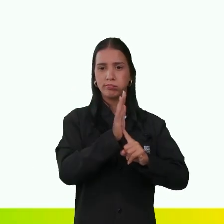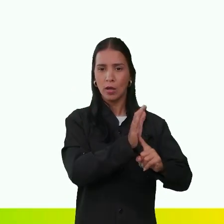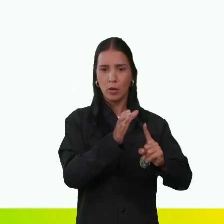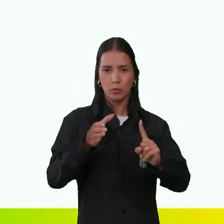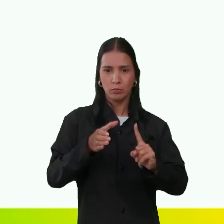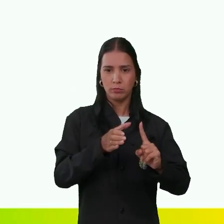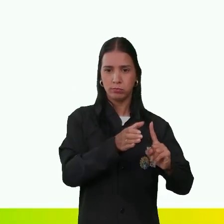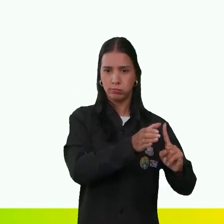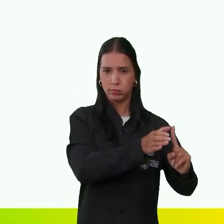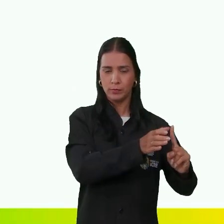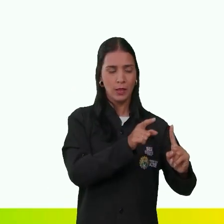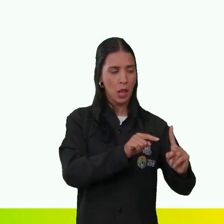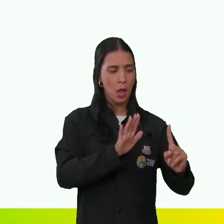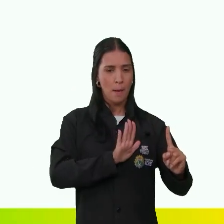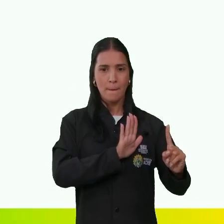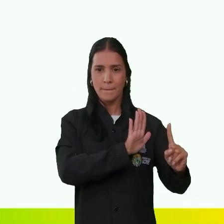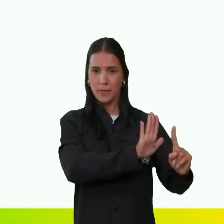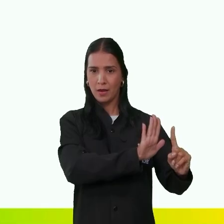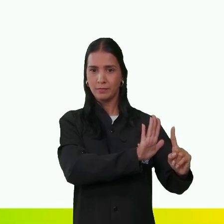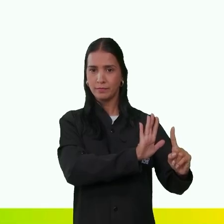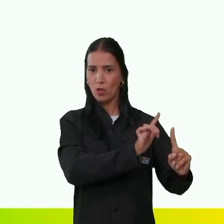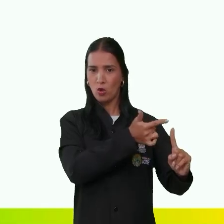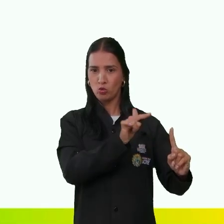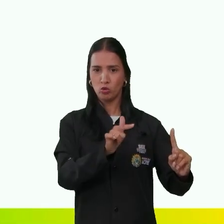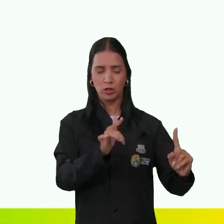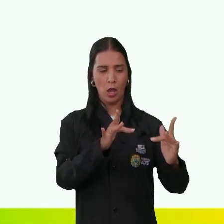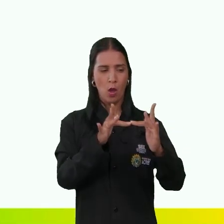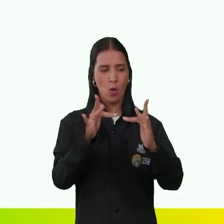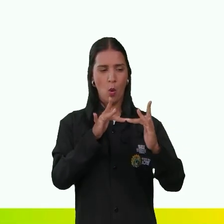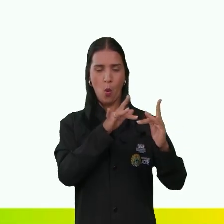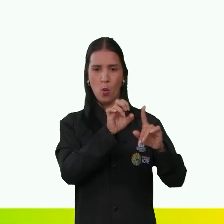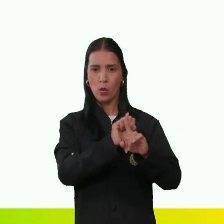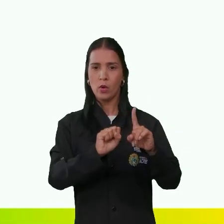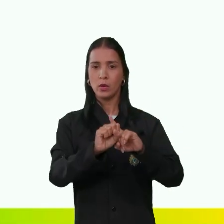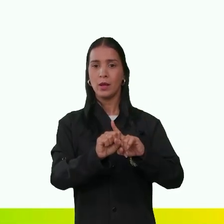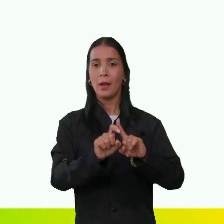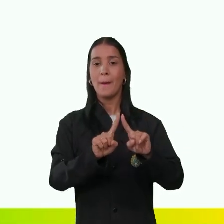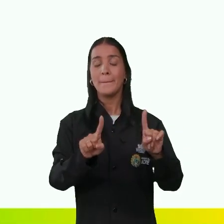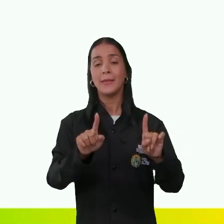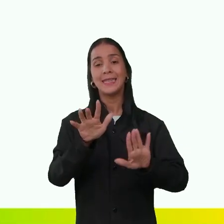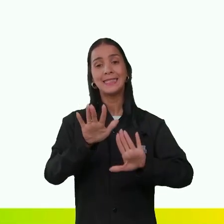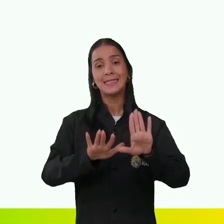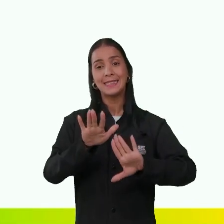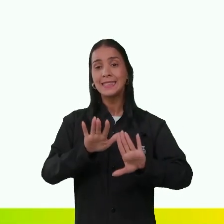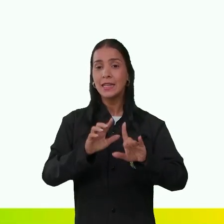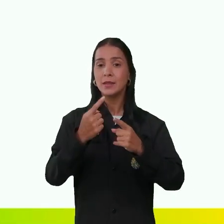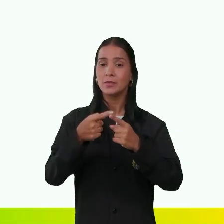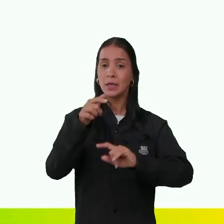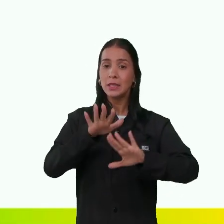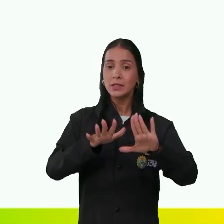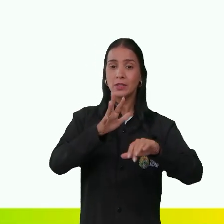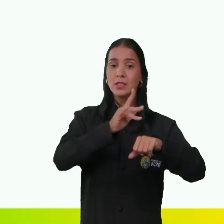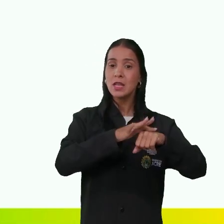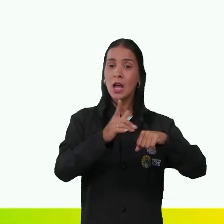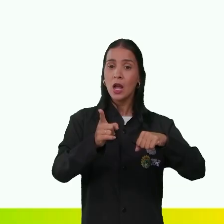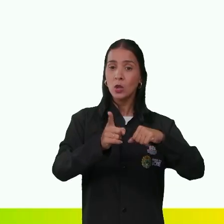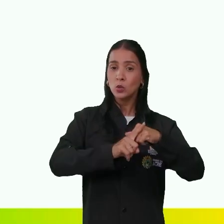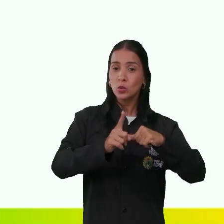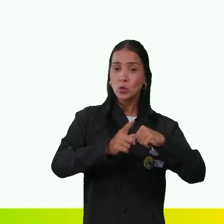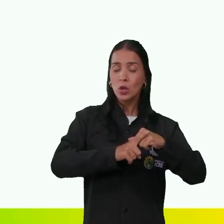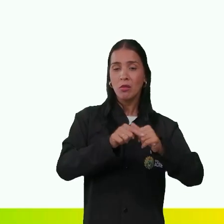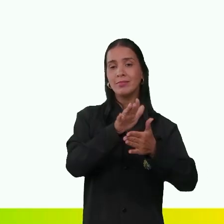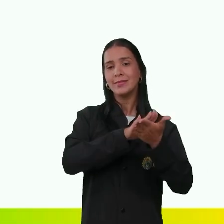do convívio social. Isso aqui é um pouco perigoso, porque muitas vezes a doença nem é contagiosa, mas a gente se separa